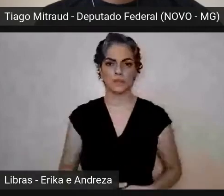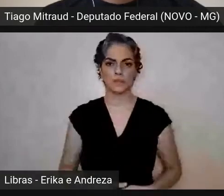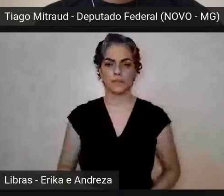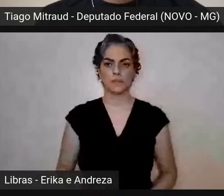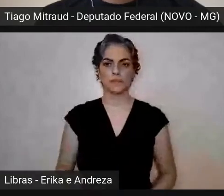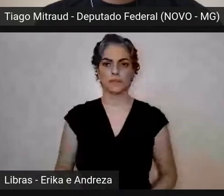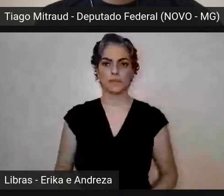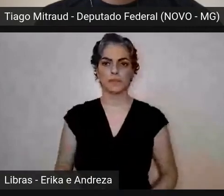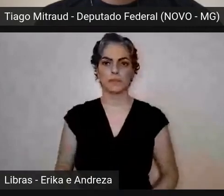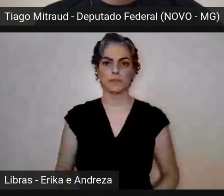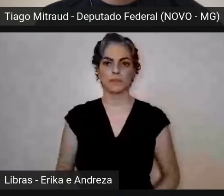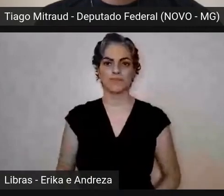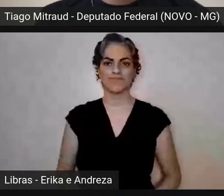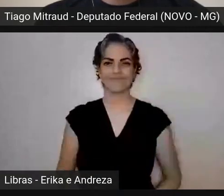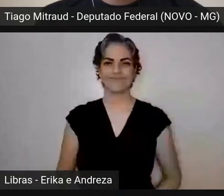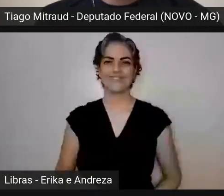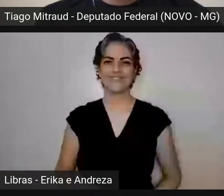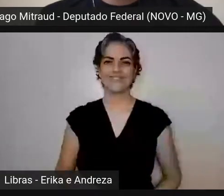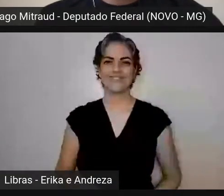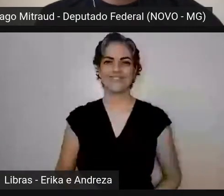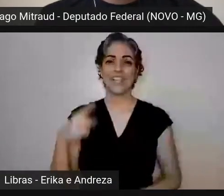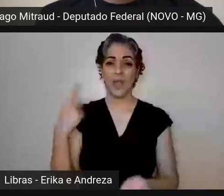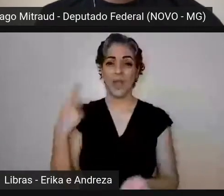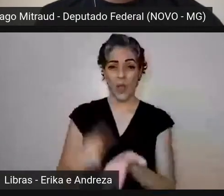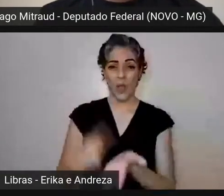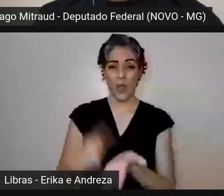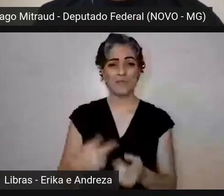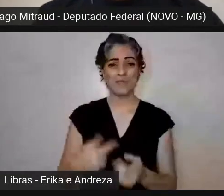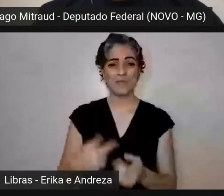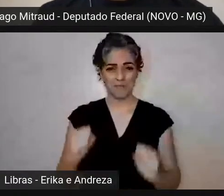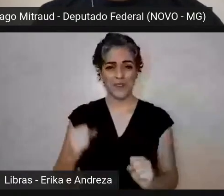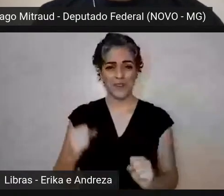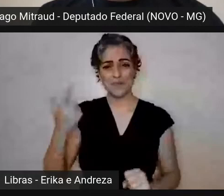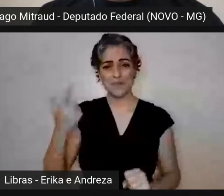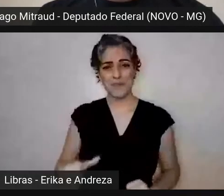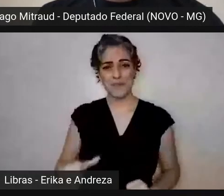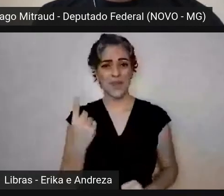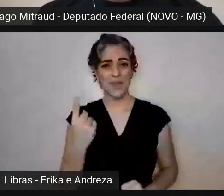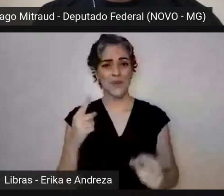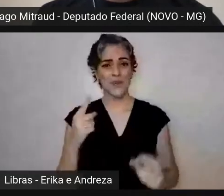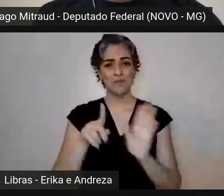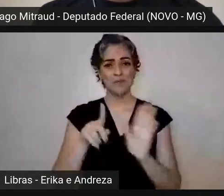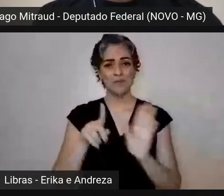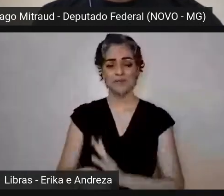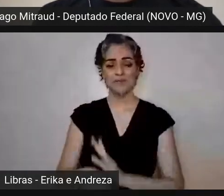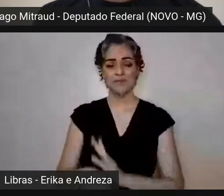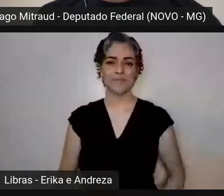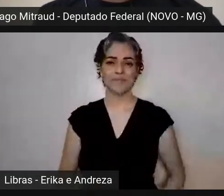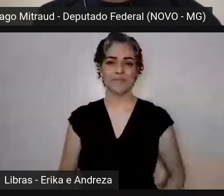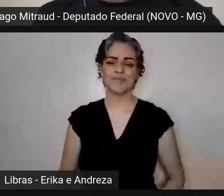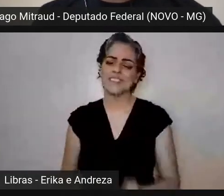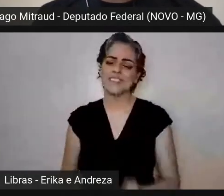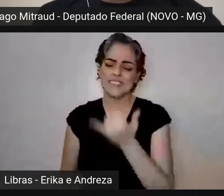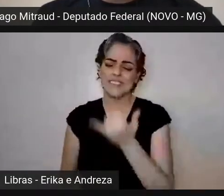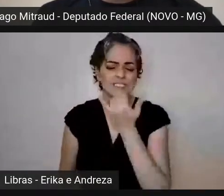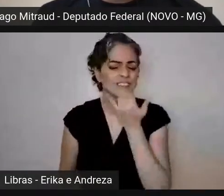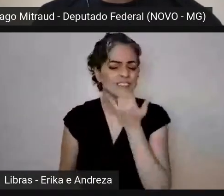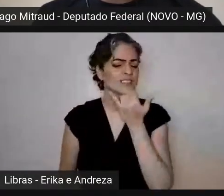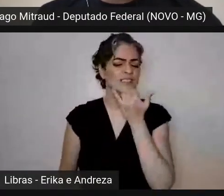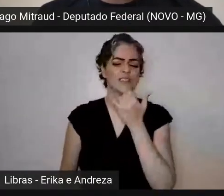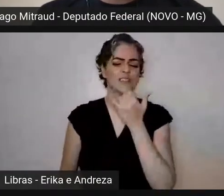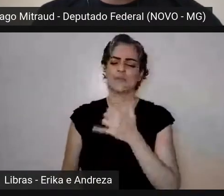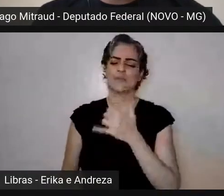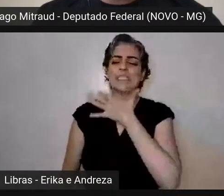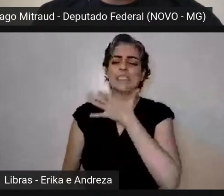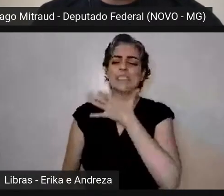Tiago, seu compromisso já começou? Posso te fazer mais uma pergunta? Vou colocar uma bola de ferro. Gente, eu peço mil desculpas, assim, mas já